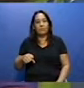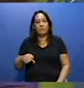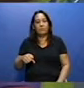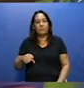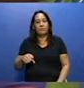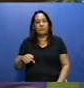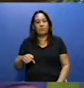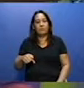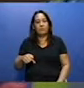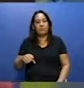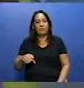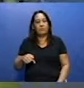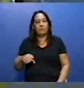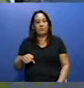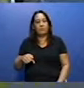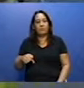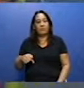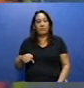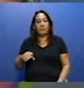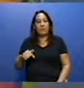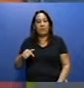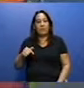23ª. Então, vamos lá.